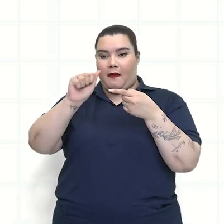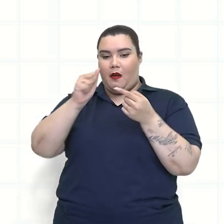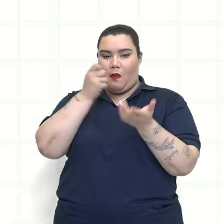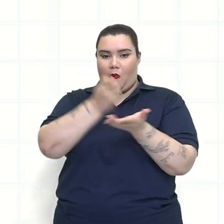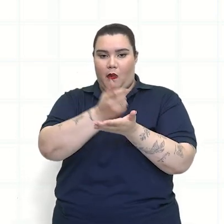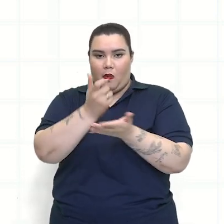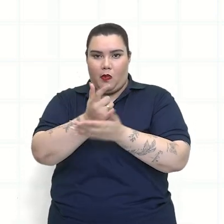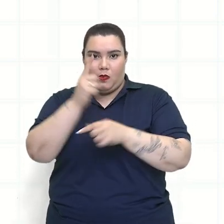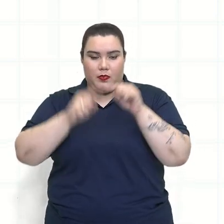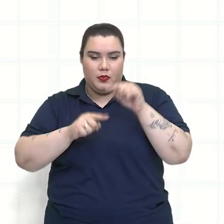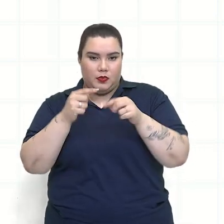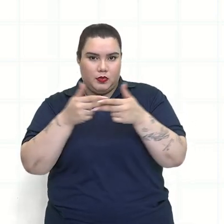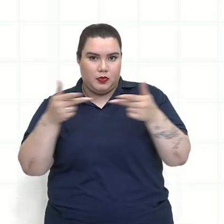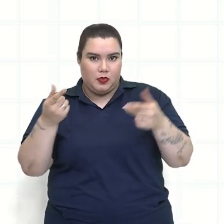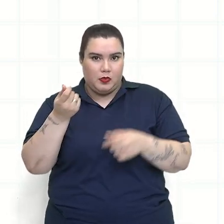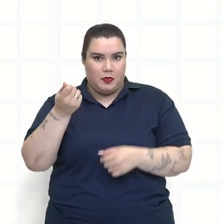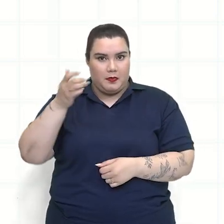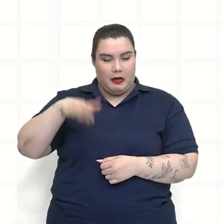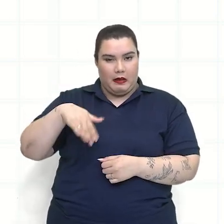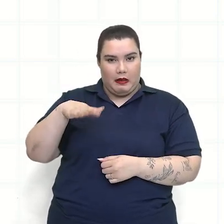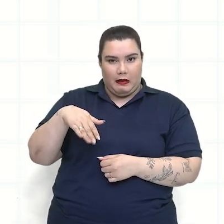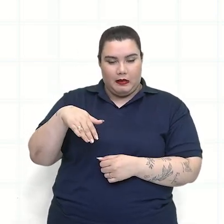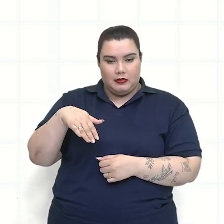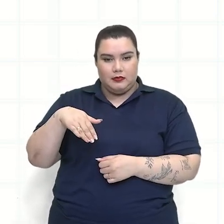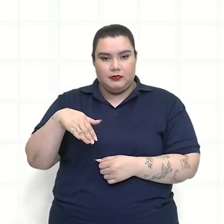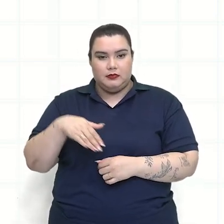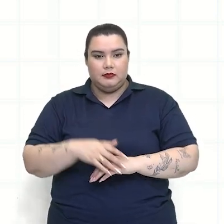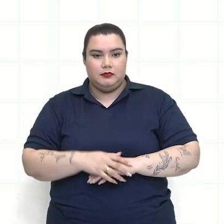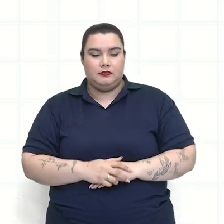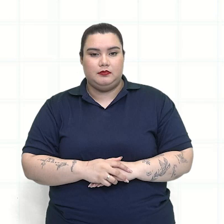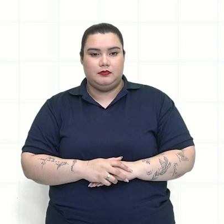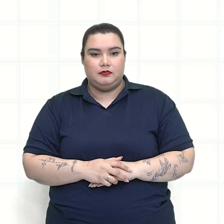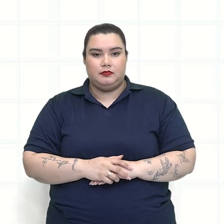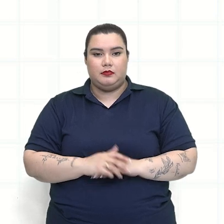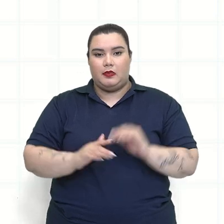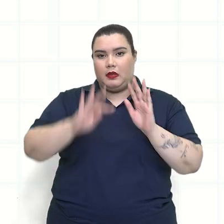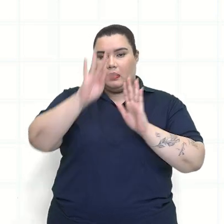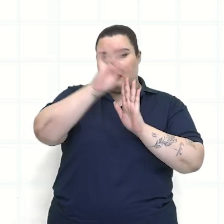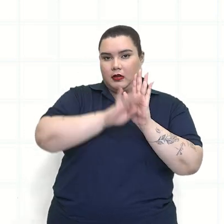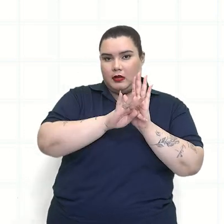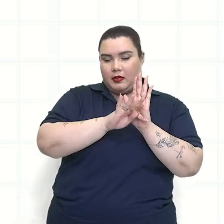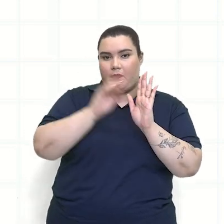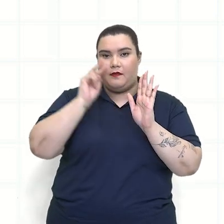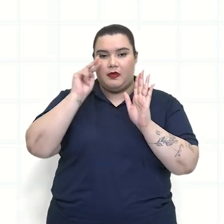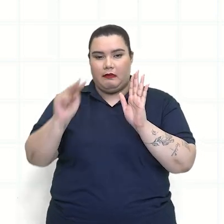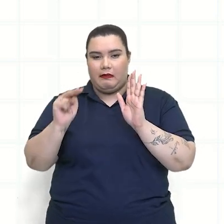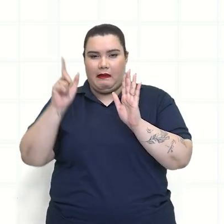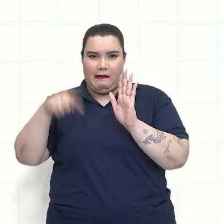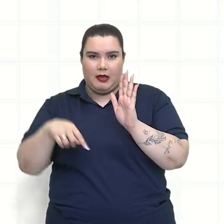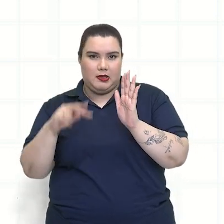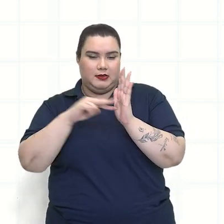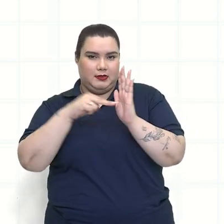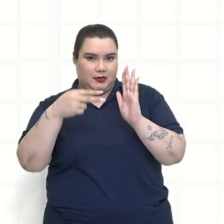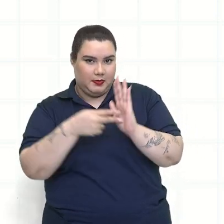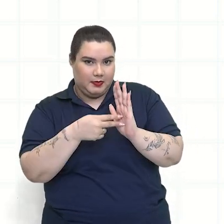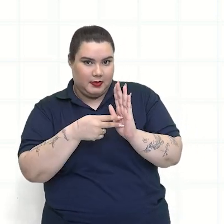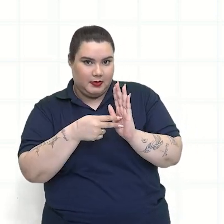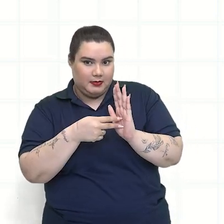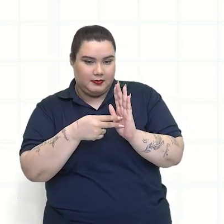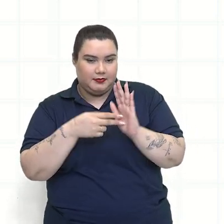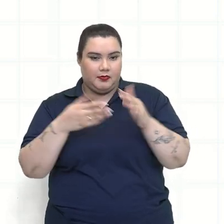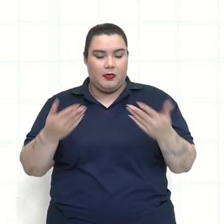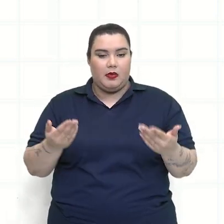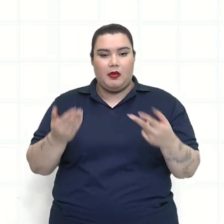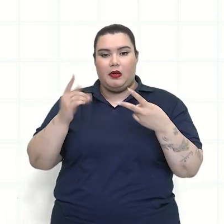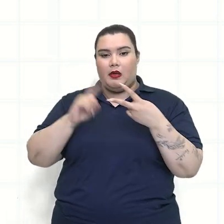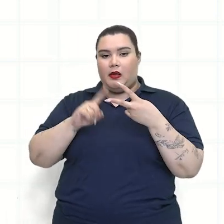objetos baratos. Veja, vacas magras. Lá no texto, né, como a gente leu, será que significa isso?